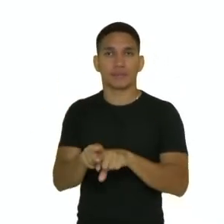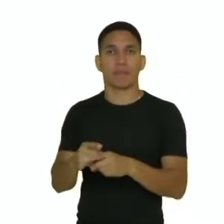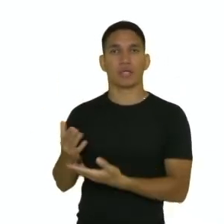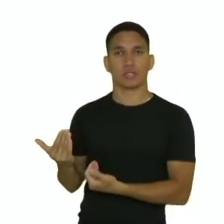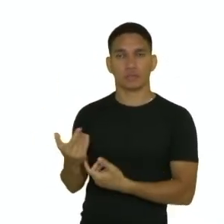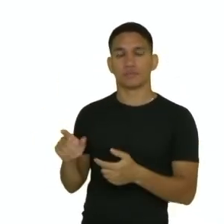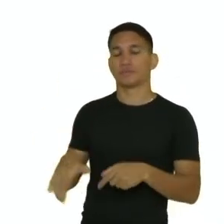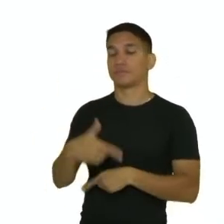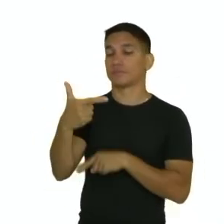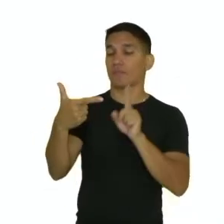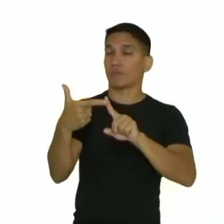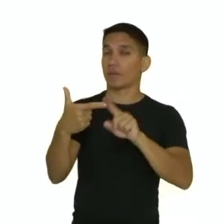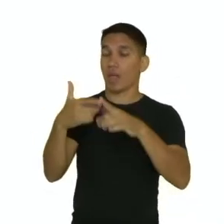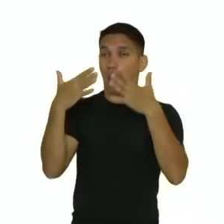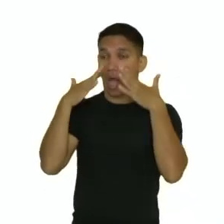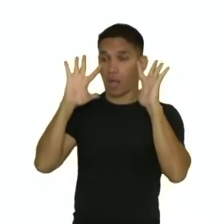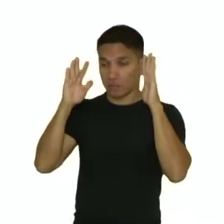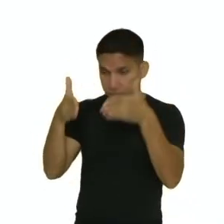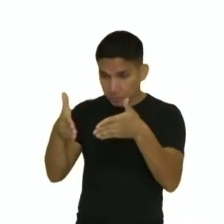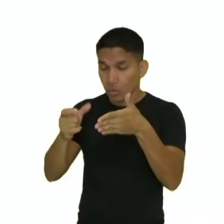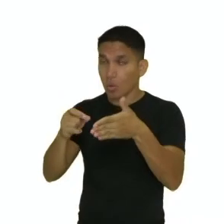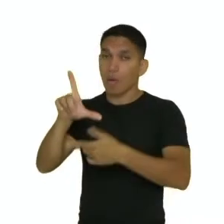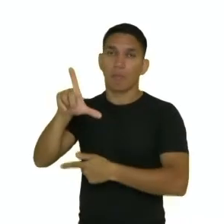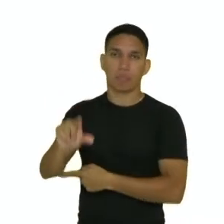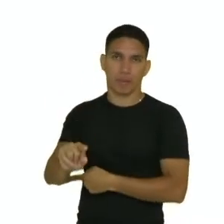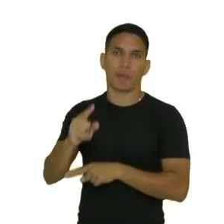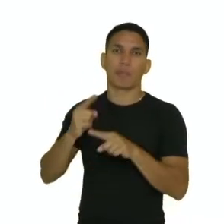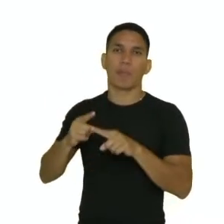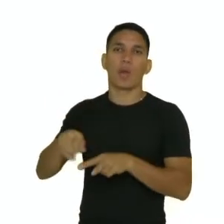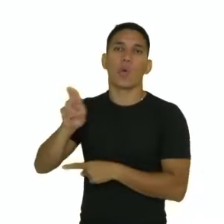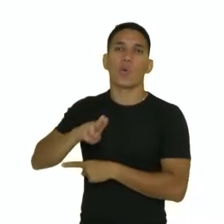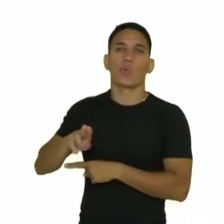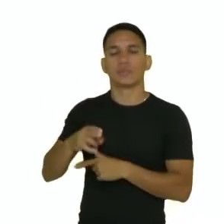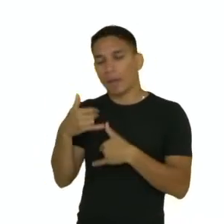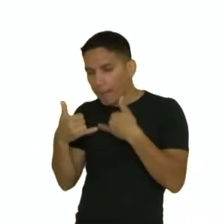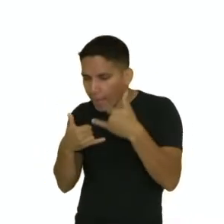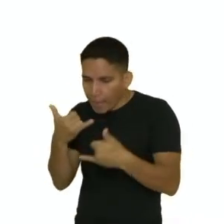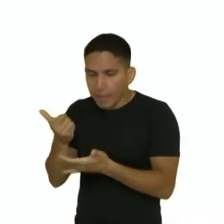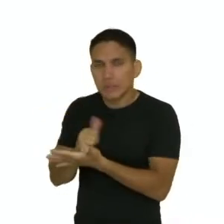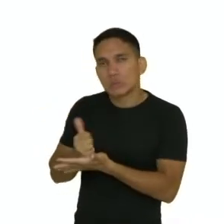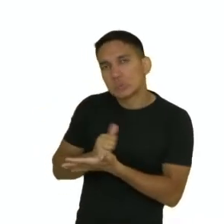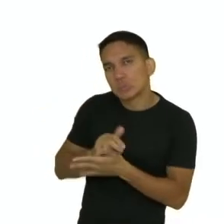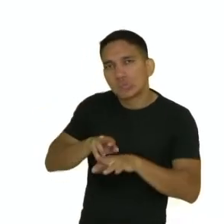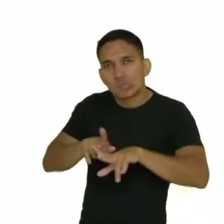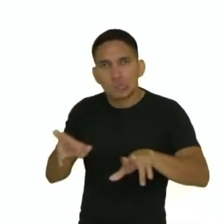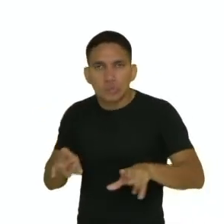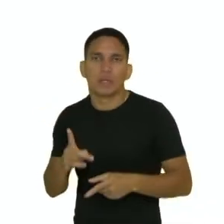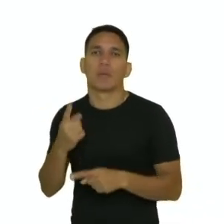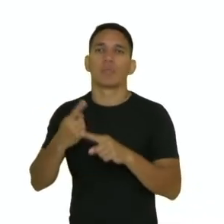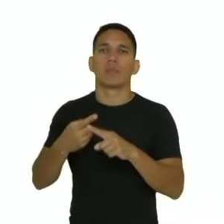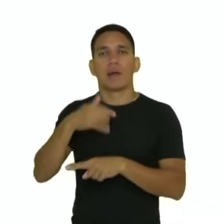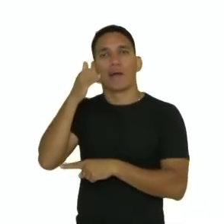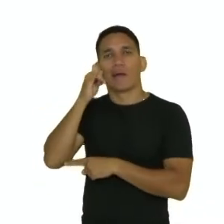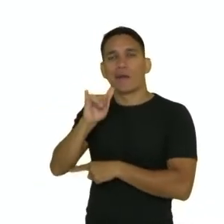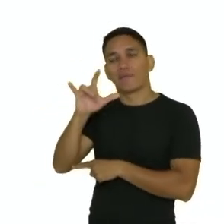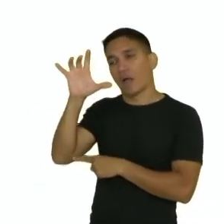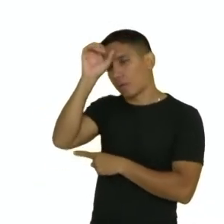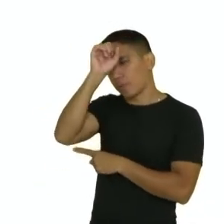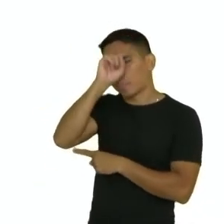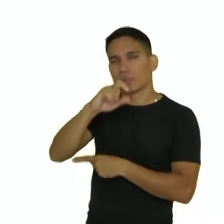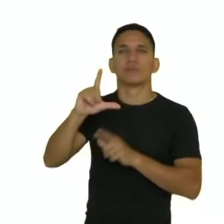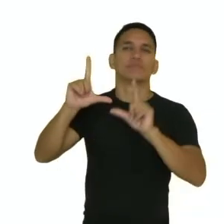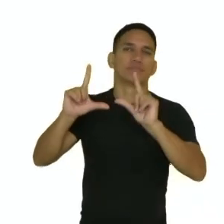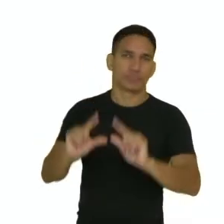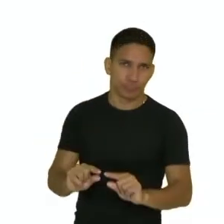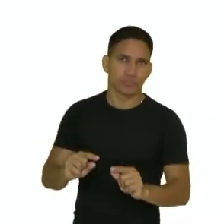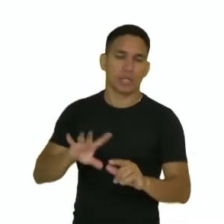menos concentração, utilização do celular como entretenimento, em vez de aproveitá-lo como ferramenta de aprendizagem em sala de aula,